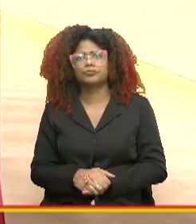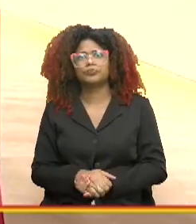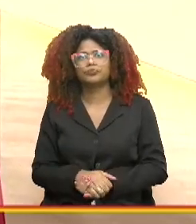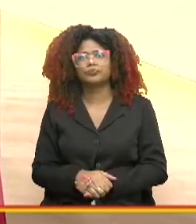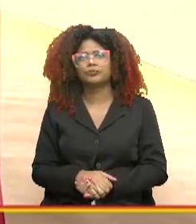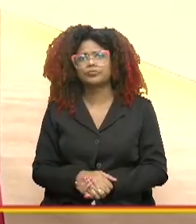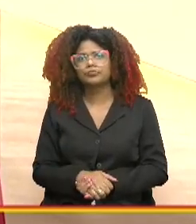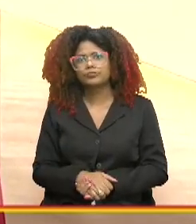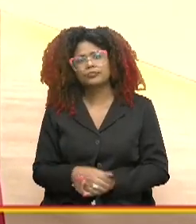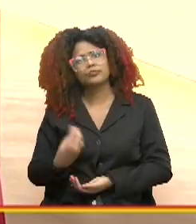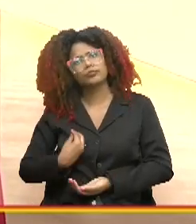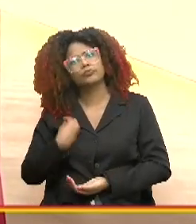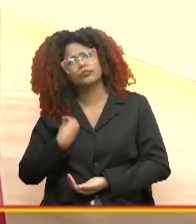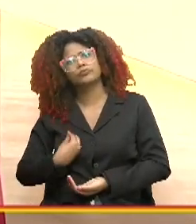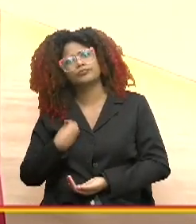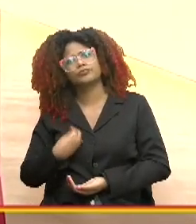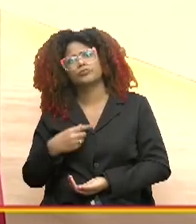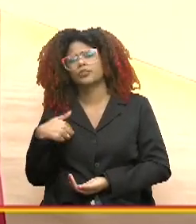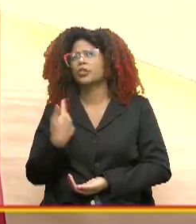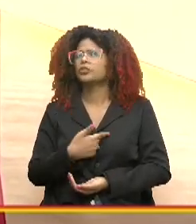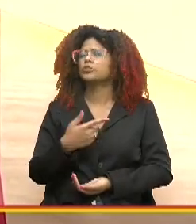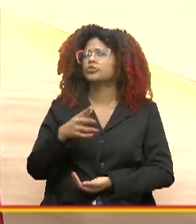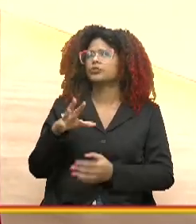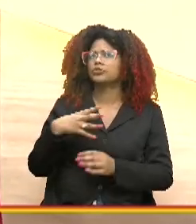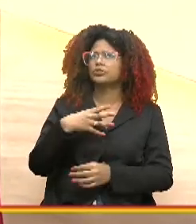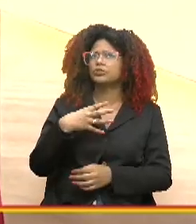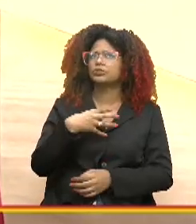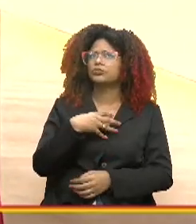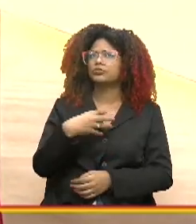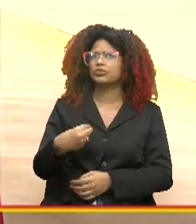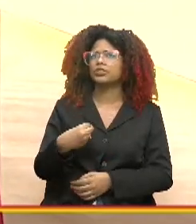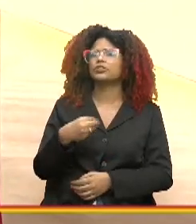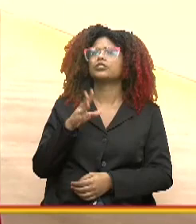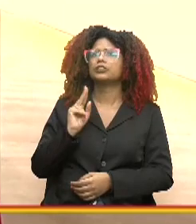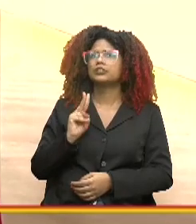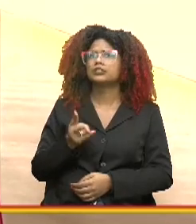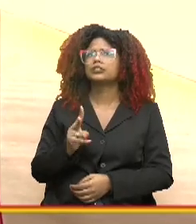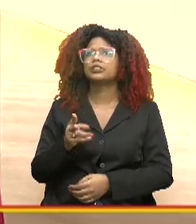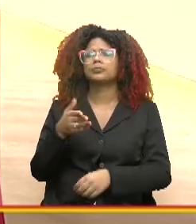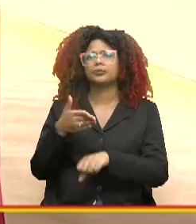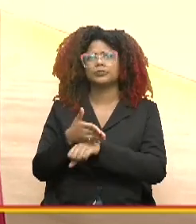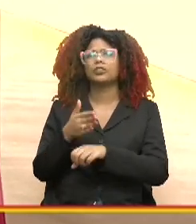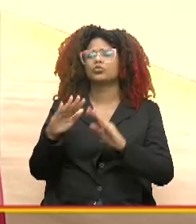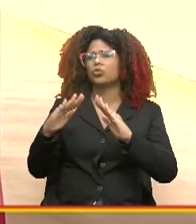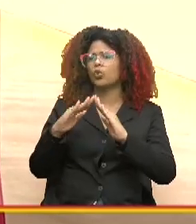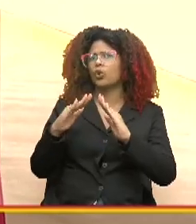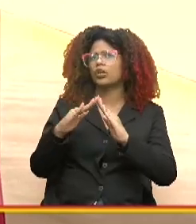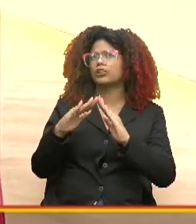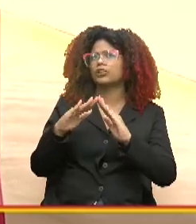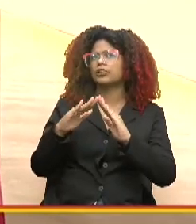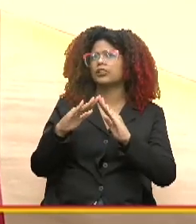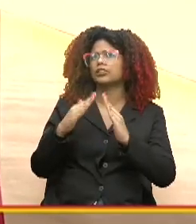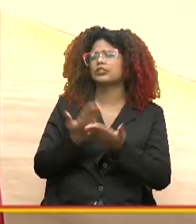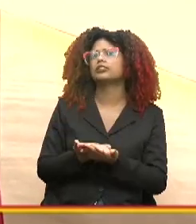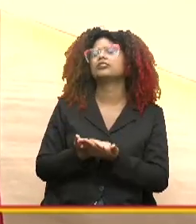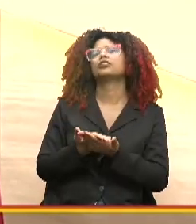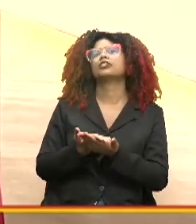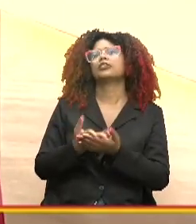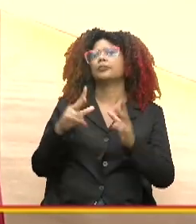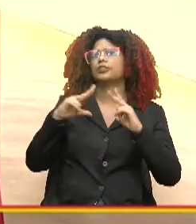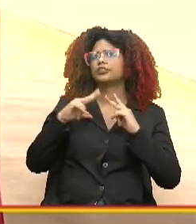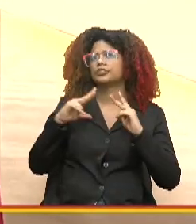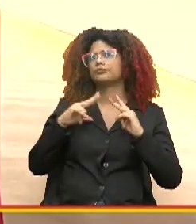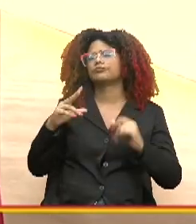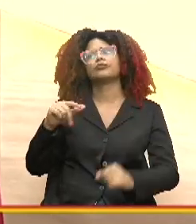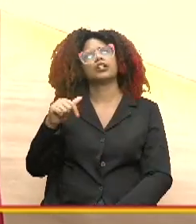a gente tem uma vivência né nossos filhos sempre ficaram frequentar escolas particulares né daí a gente sabe que